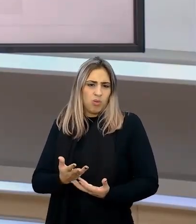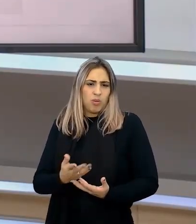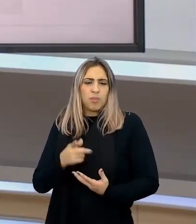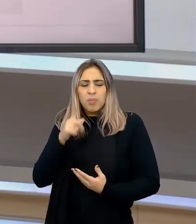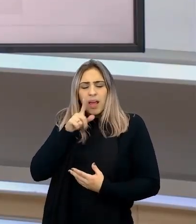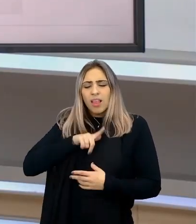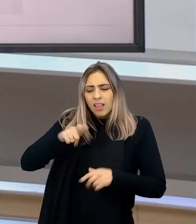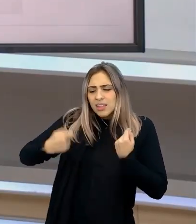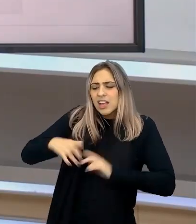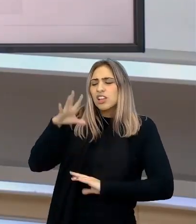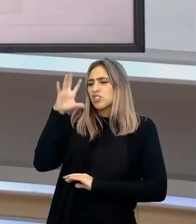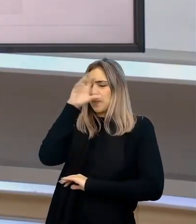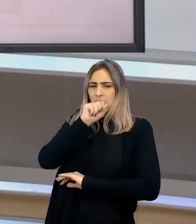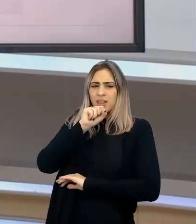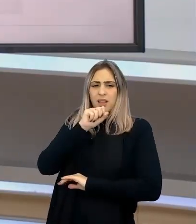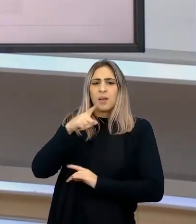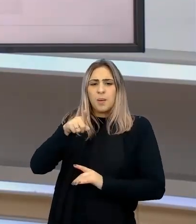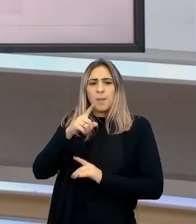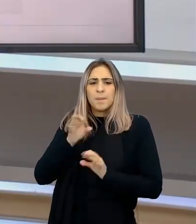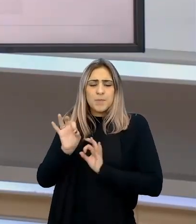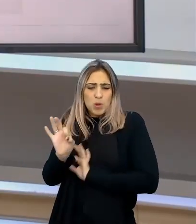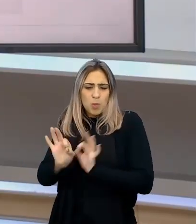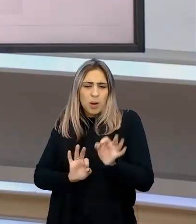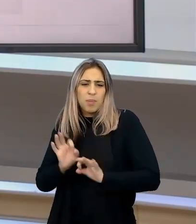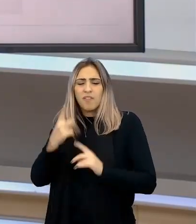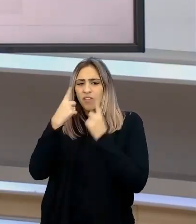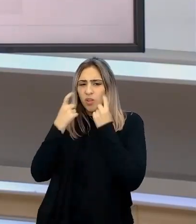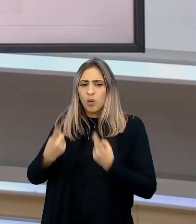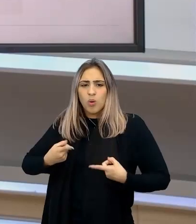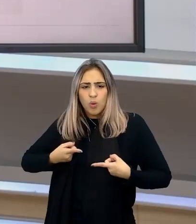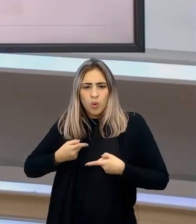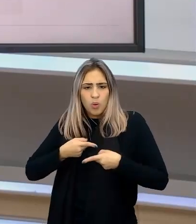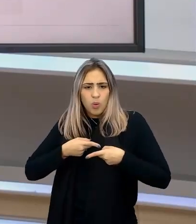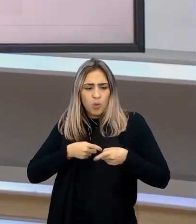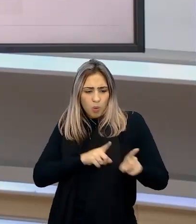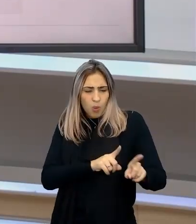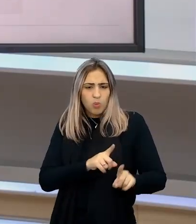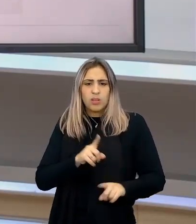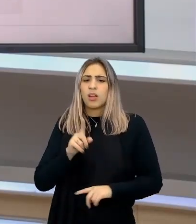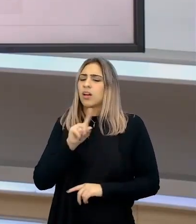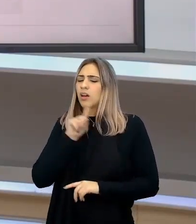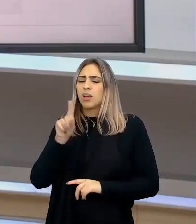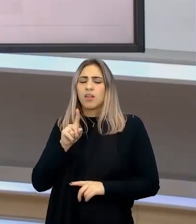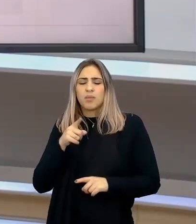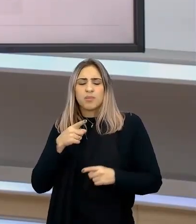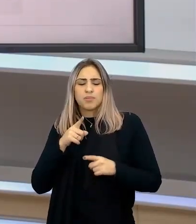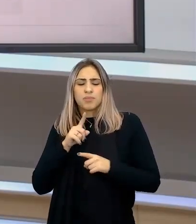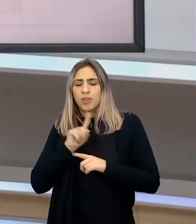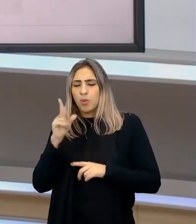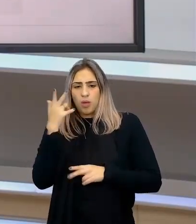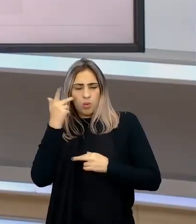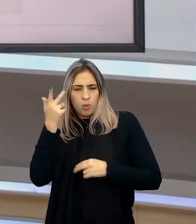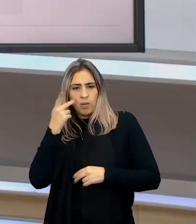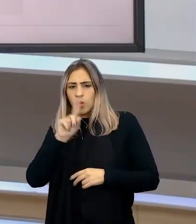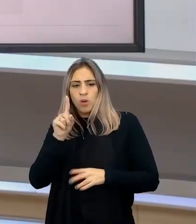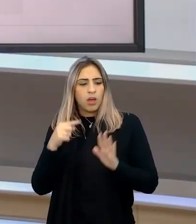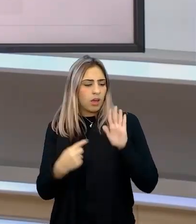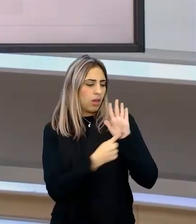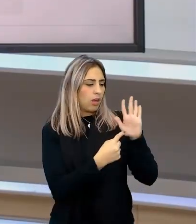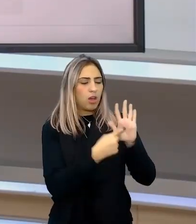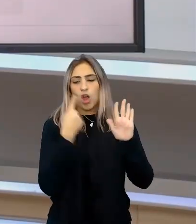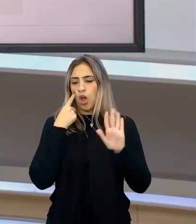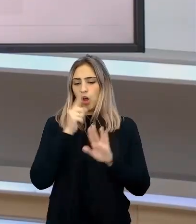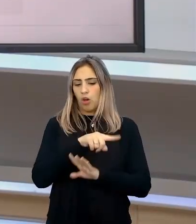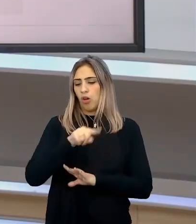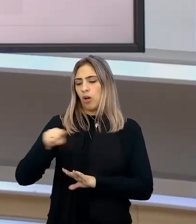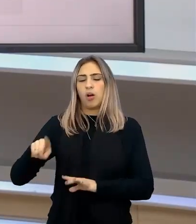aprender. O programa Violência contra a Mulher, o programa Violência Não é Normal, não é sobre apontar o dedo. É